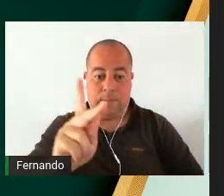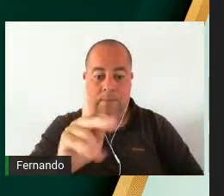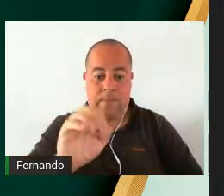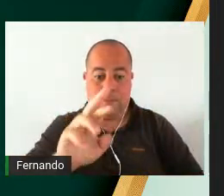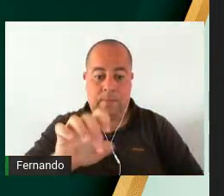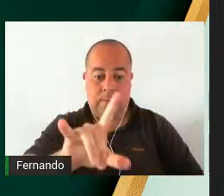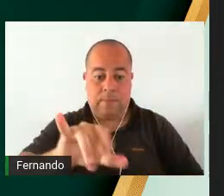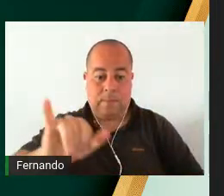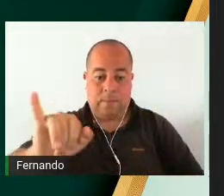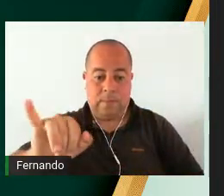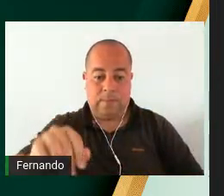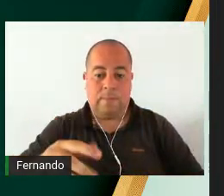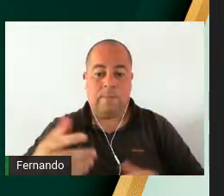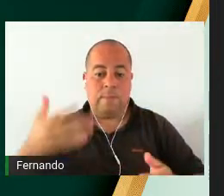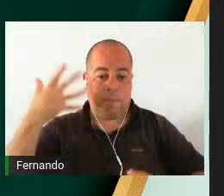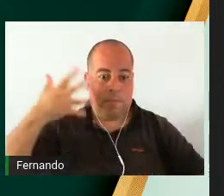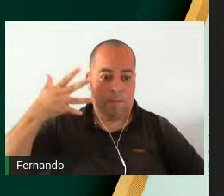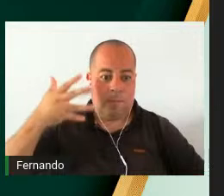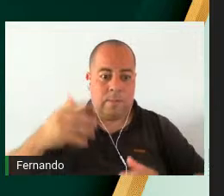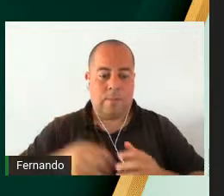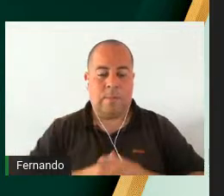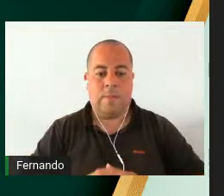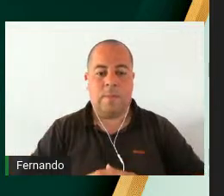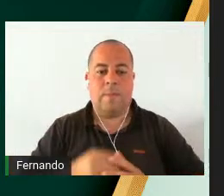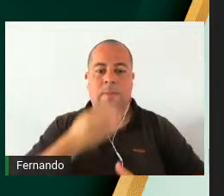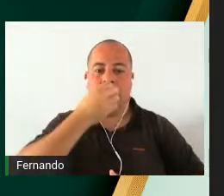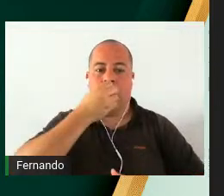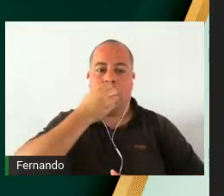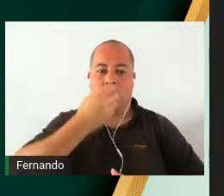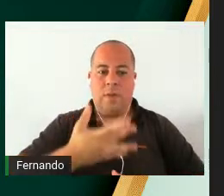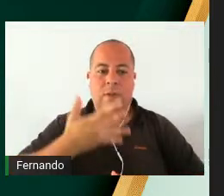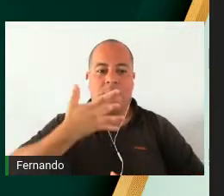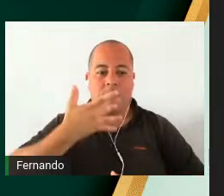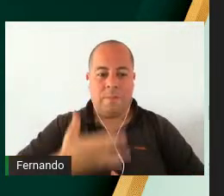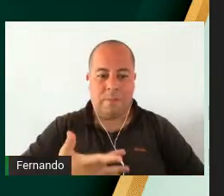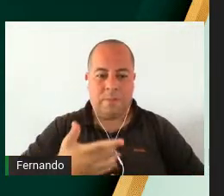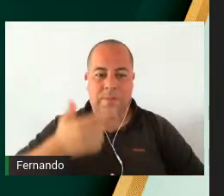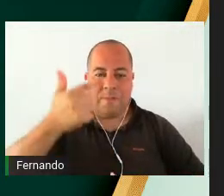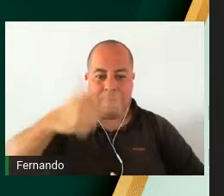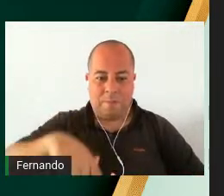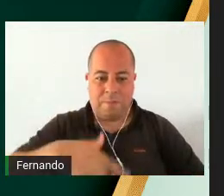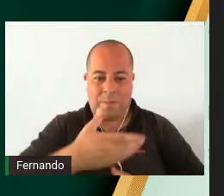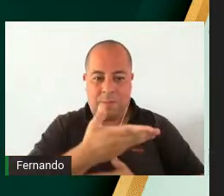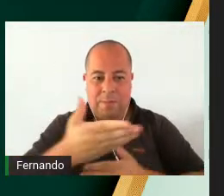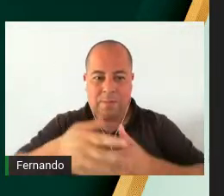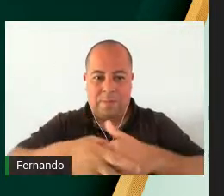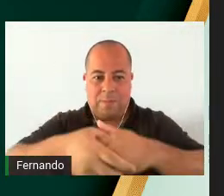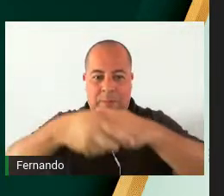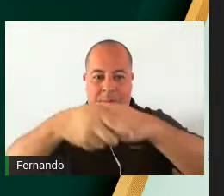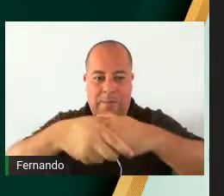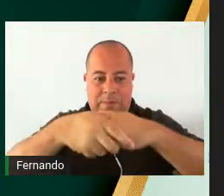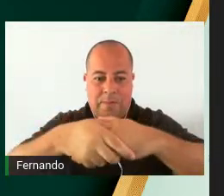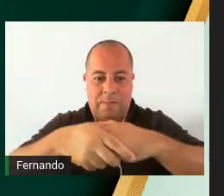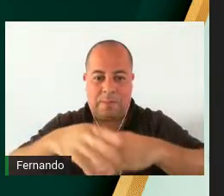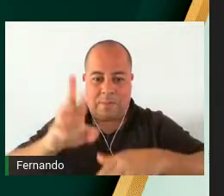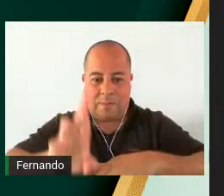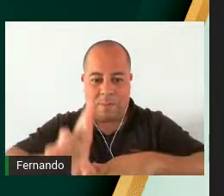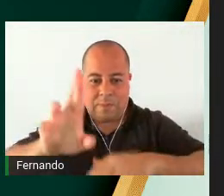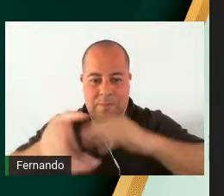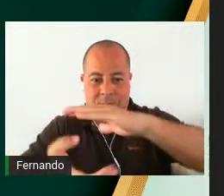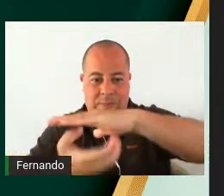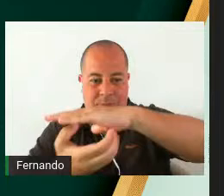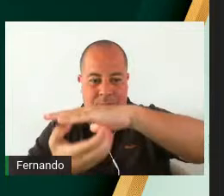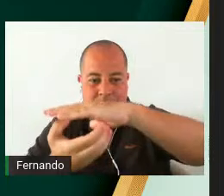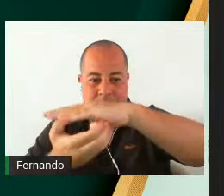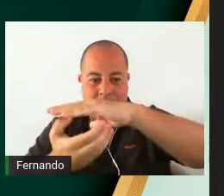Nascimento. Muito boa tarde, mais uma vez. Cumprimento o diretor do Campus